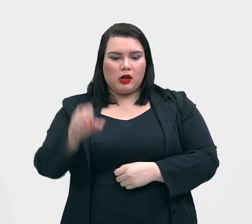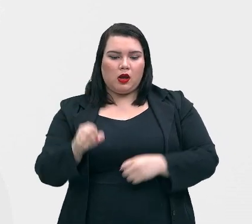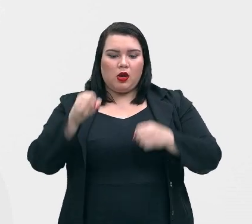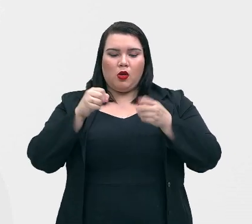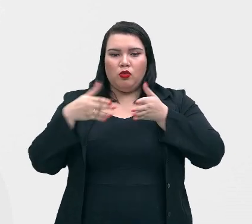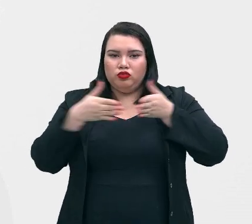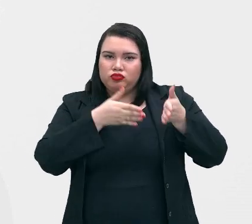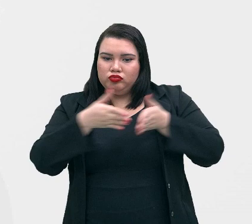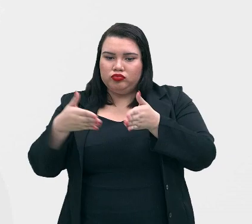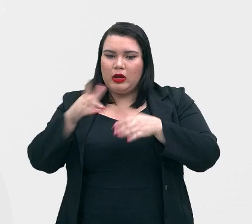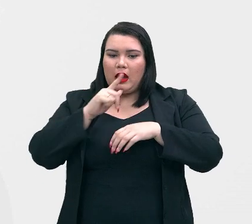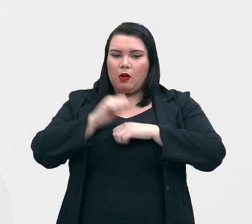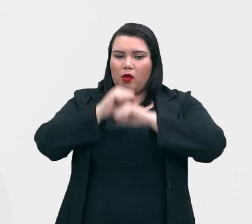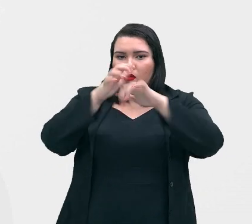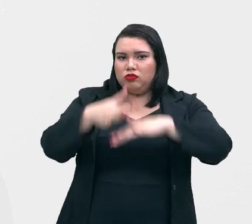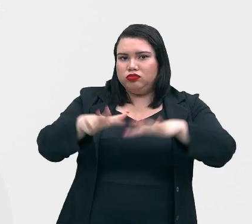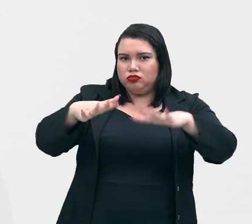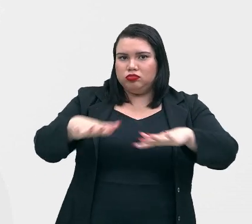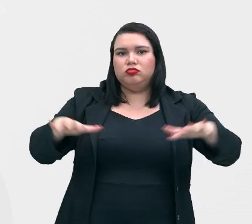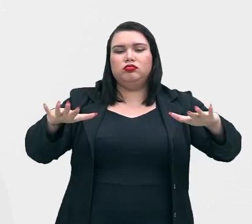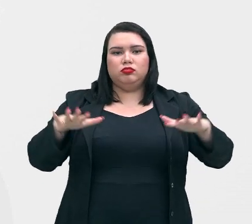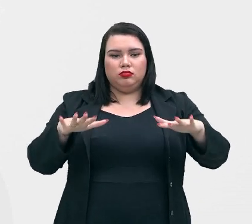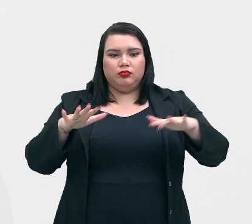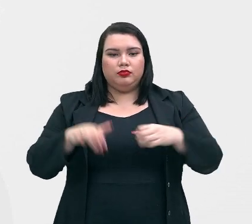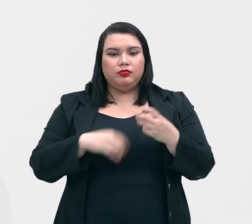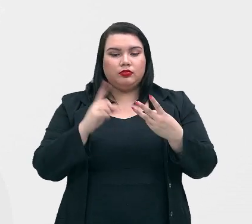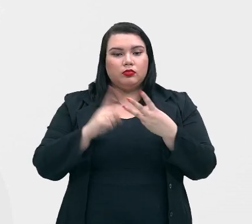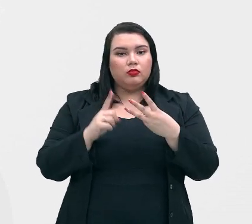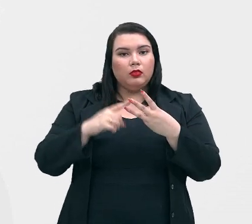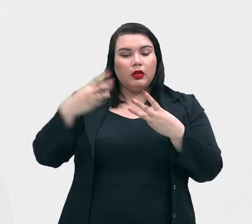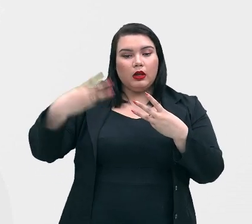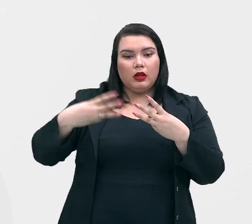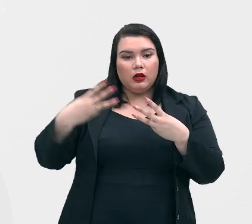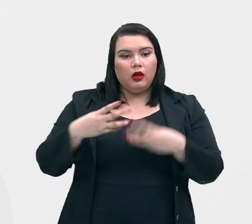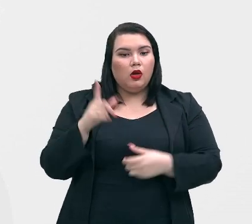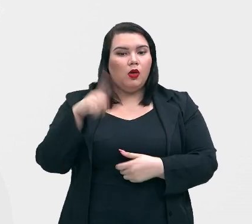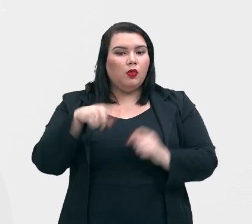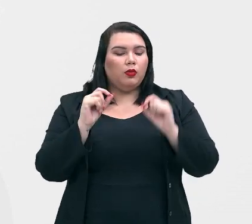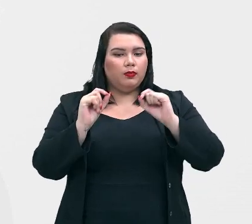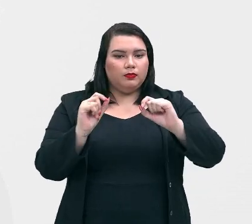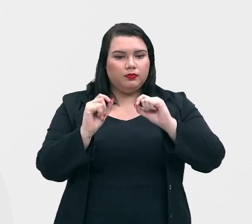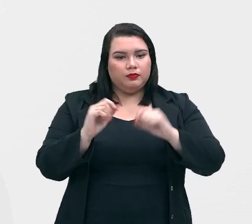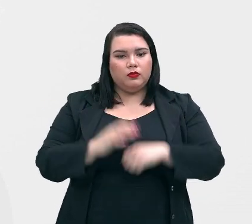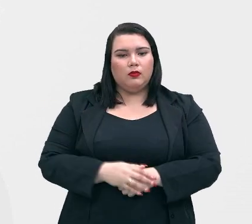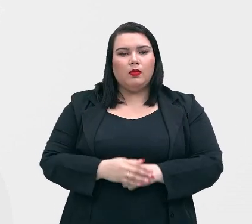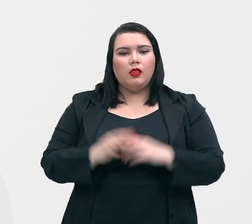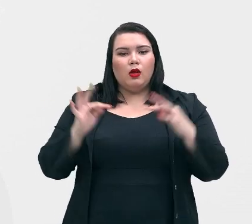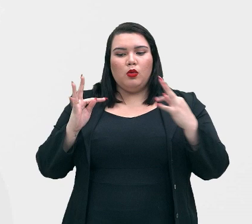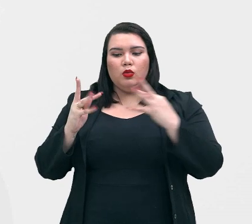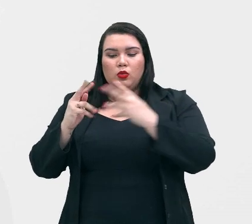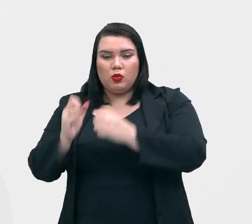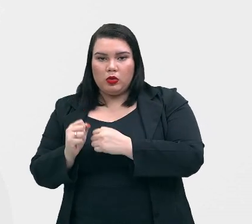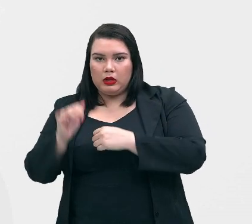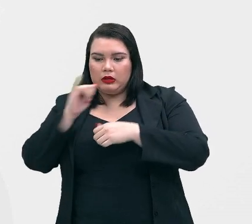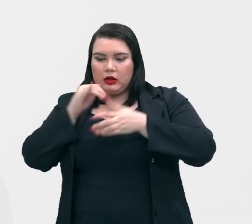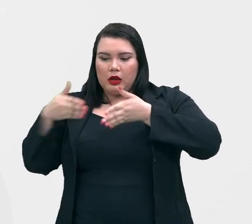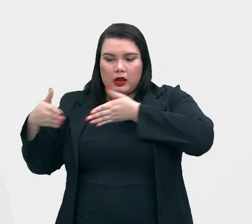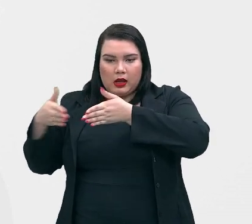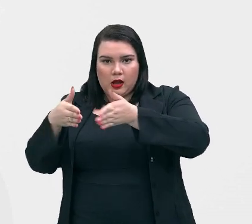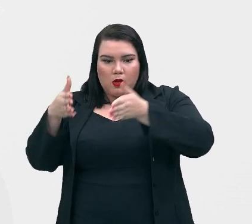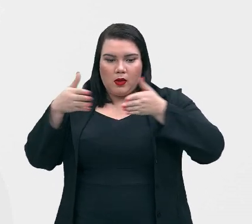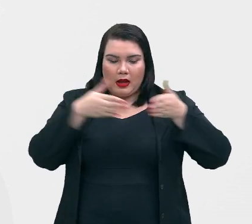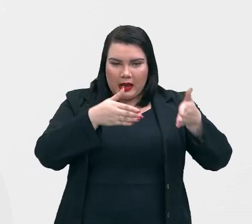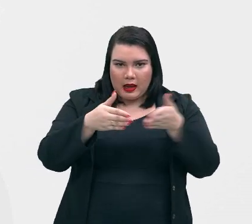Uma segunda ordem. E já a terceira ordem vai ser o maior. São os rios que se formam com a união de rios de